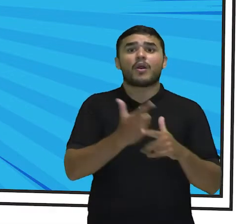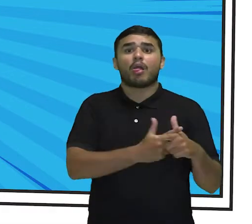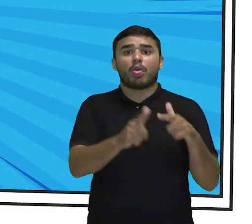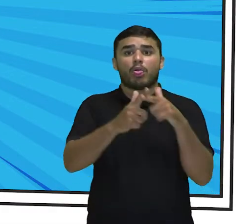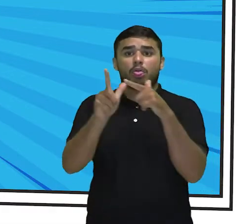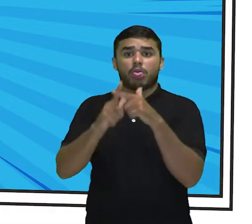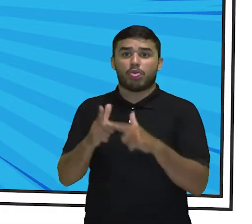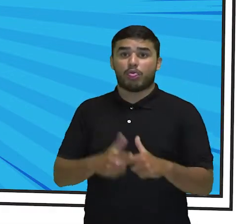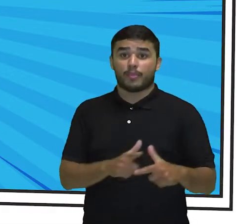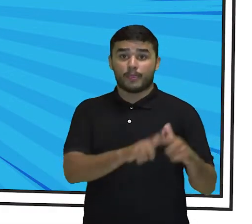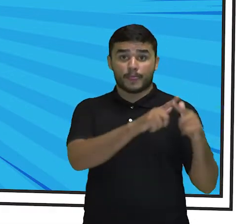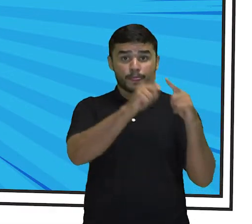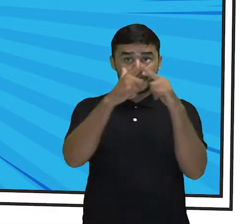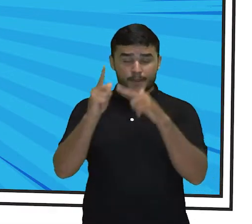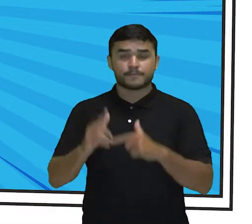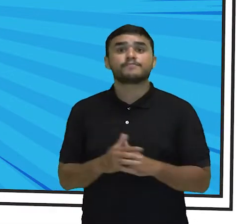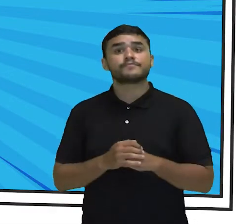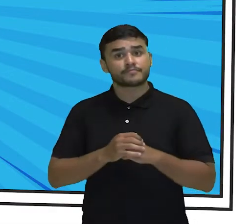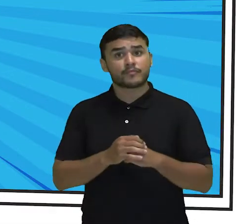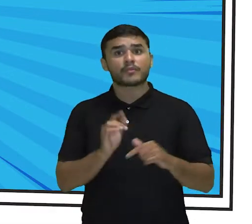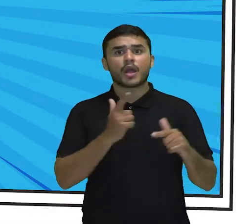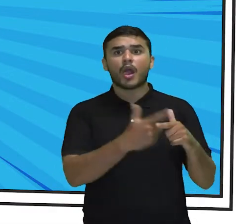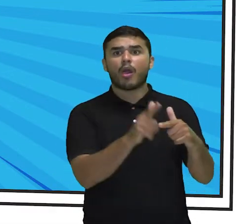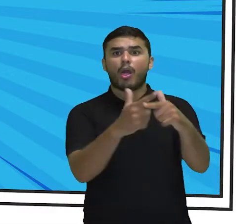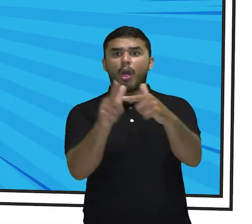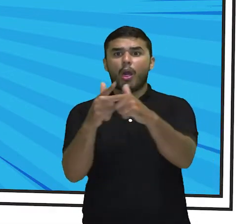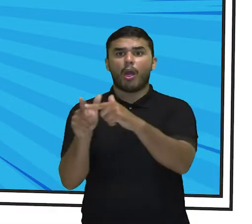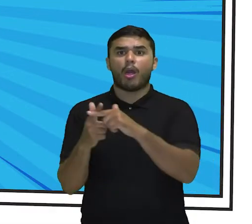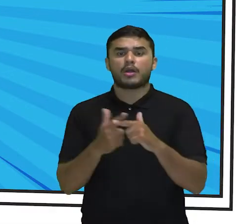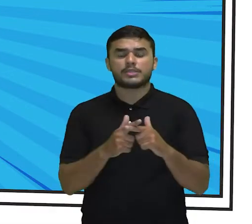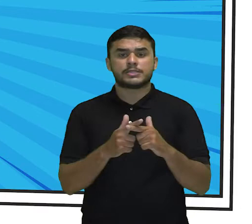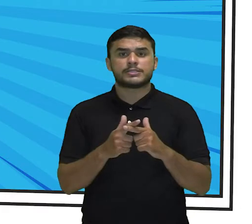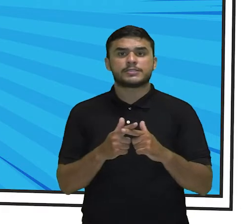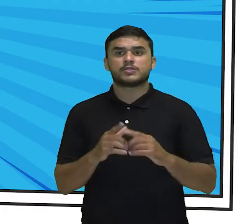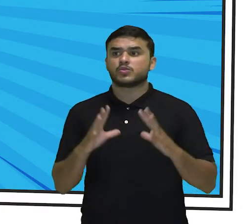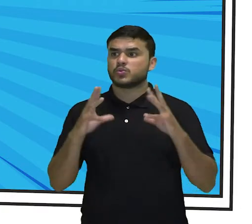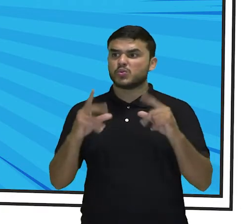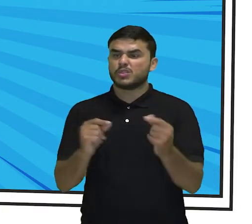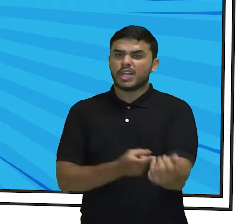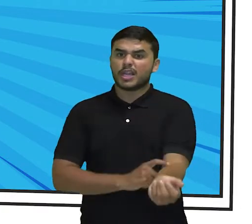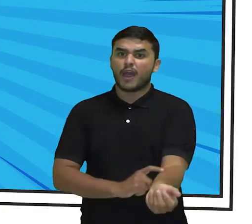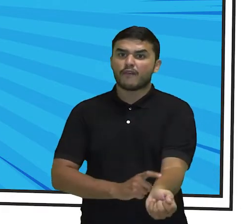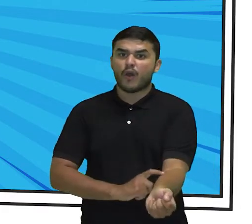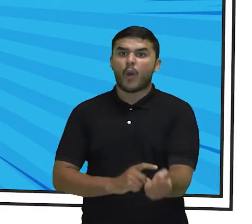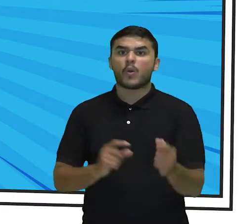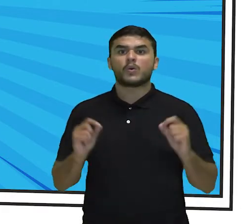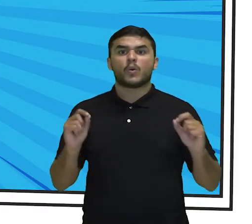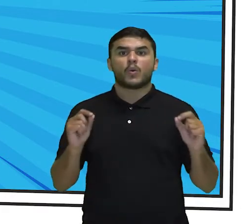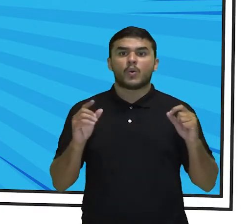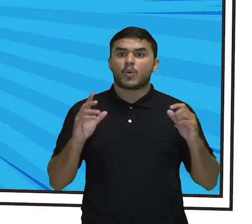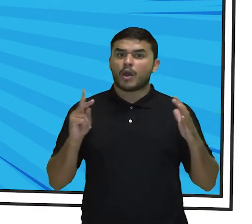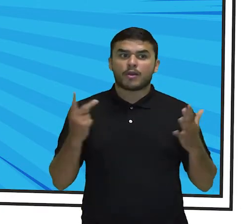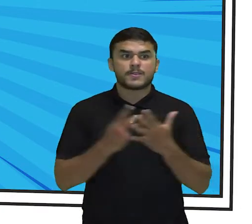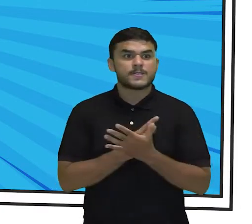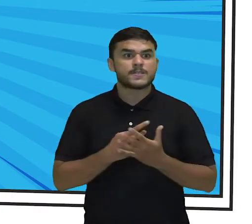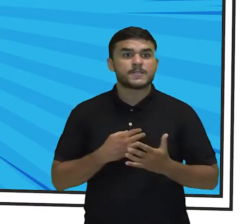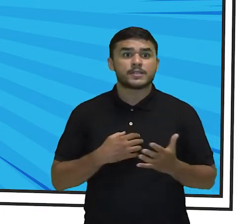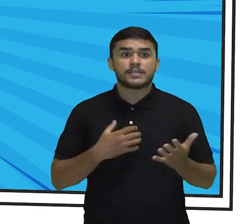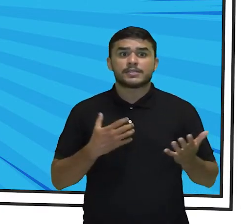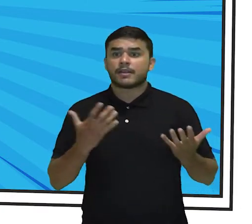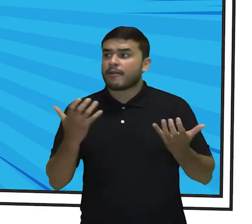Então, o século XIX é isso. É esse nervosismo, é essa